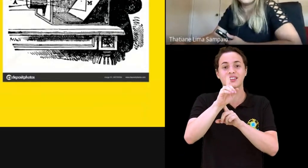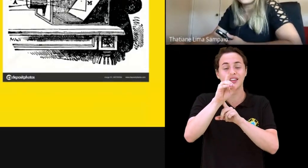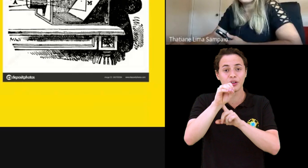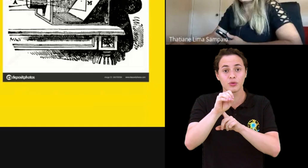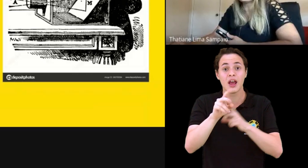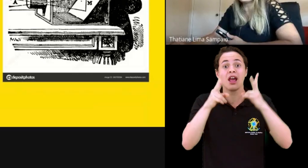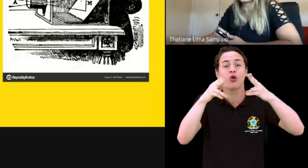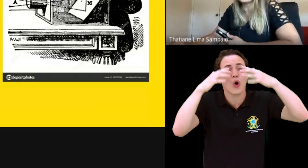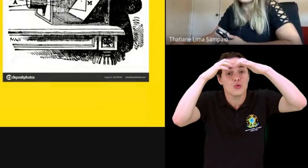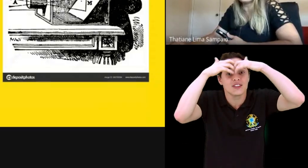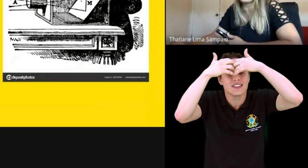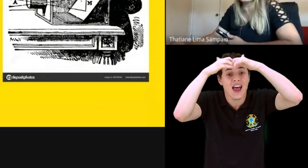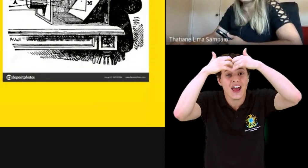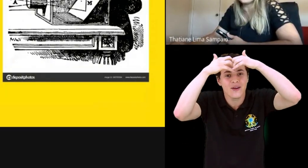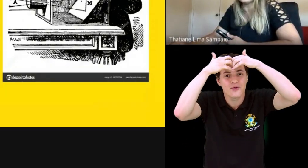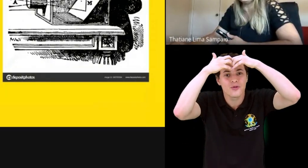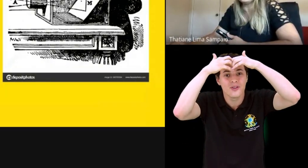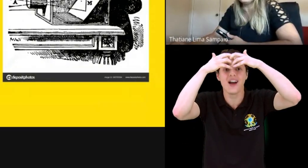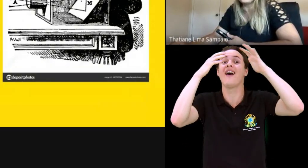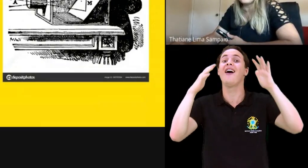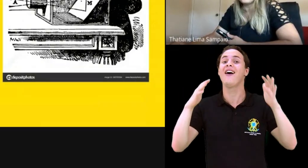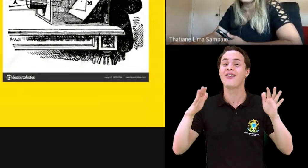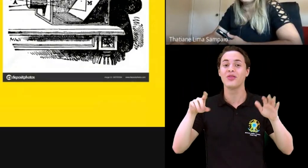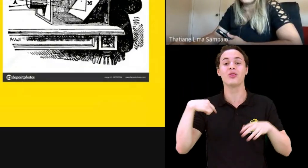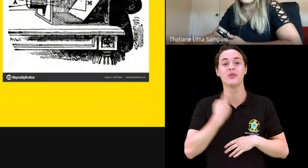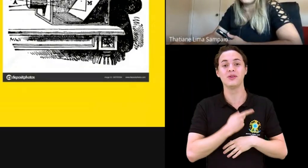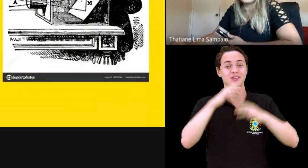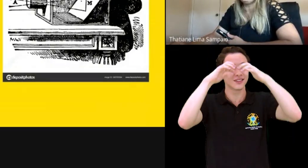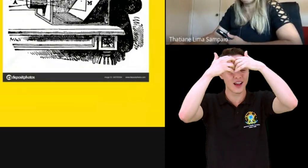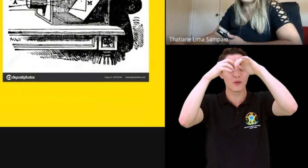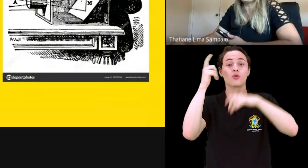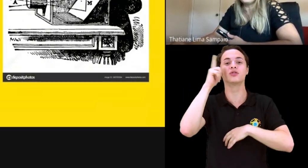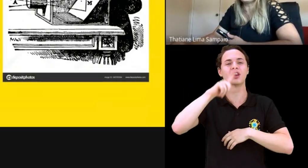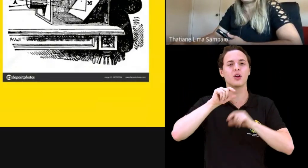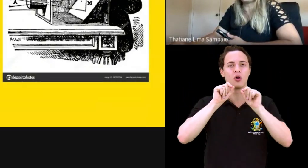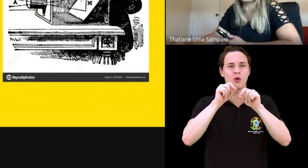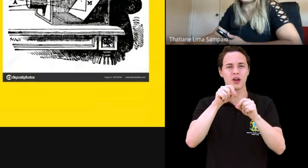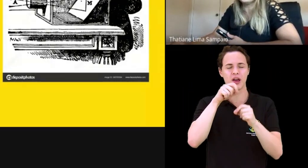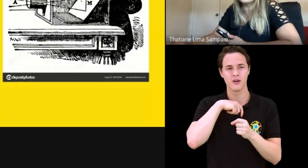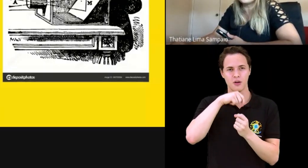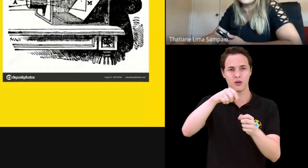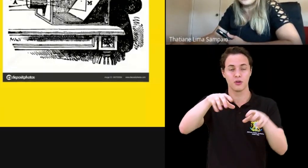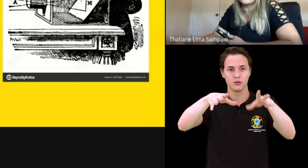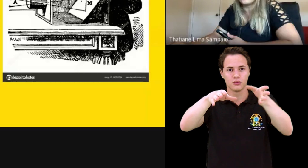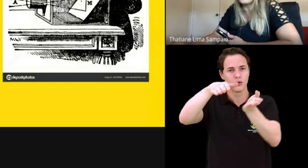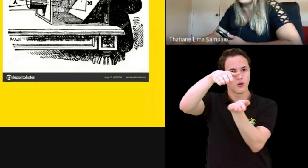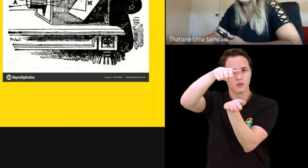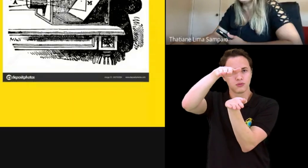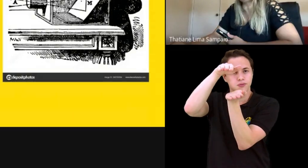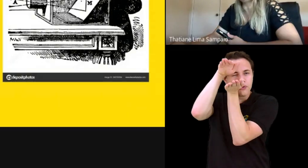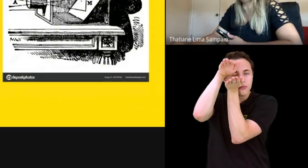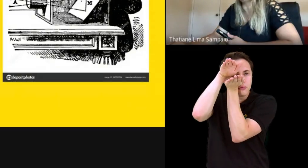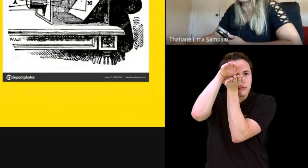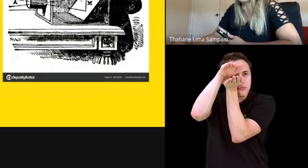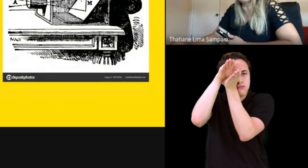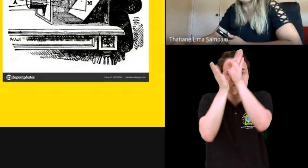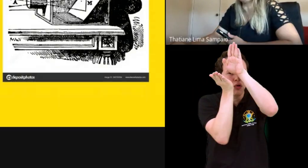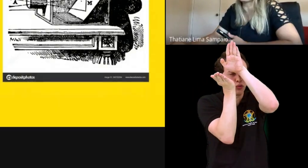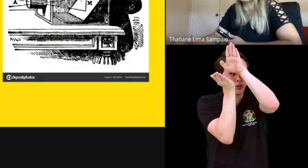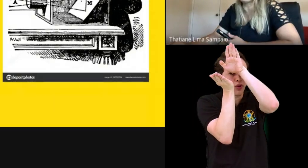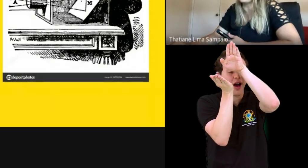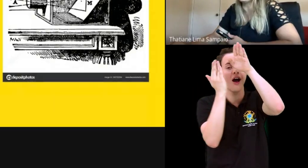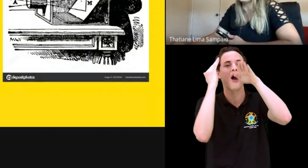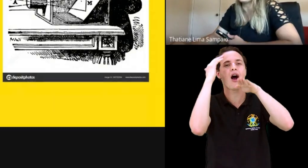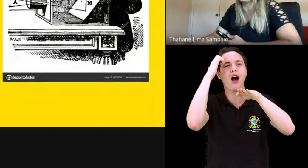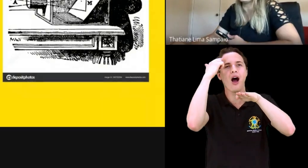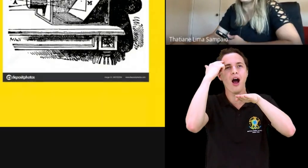cérebro, mas o nosso cérebro consegue, então, inverter as posições naturalmente, e assim a gente compreende como